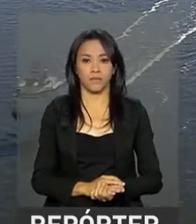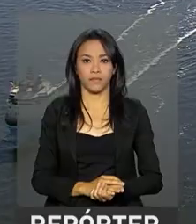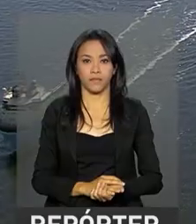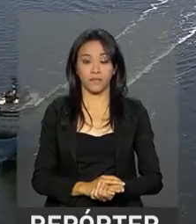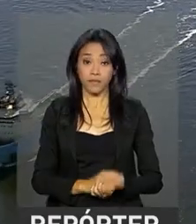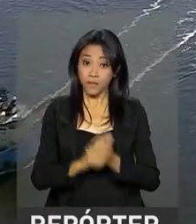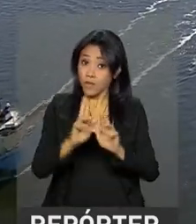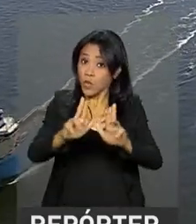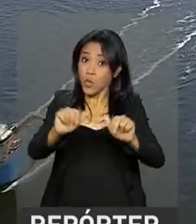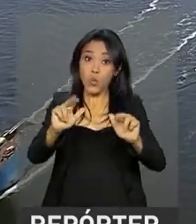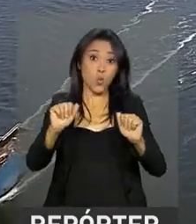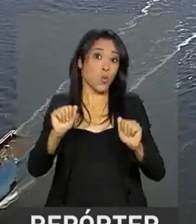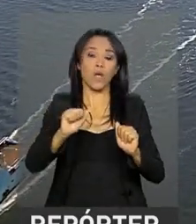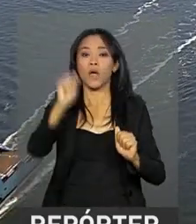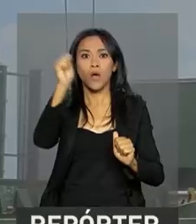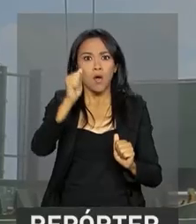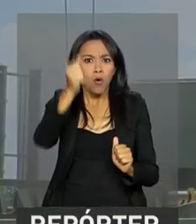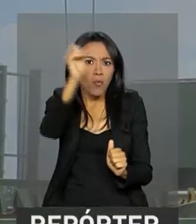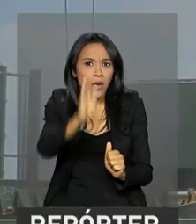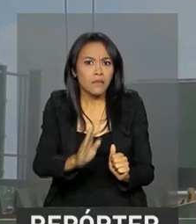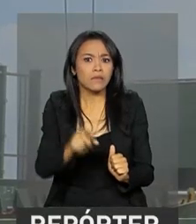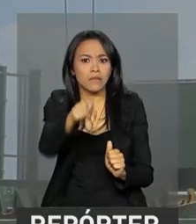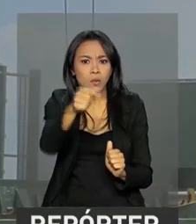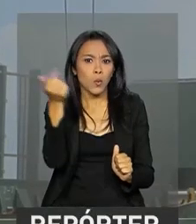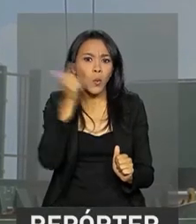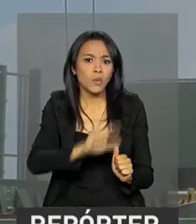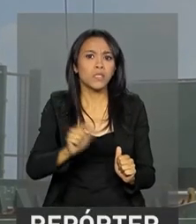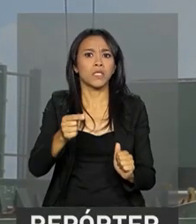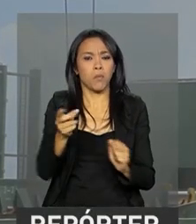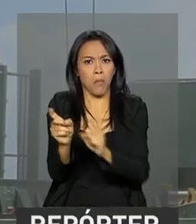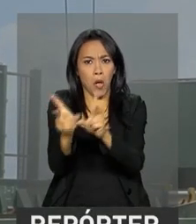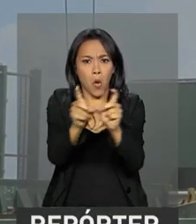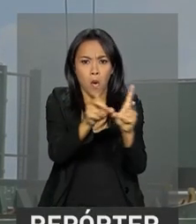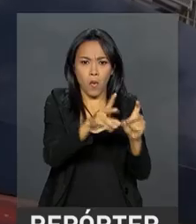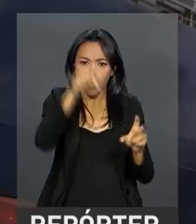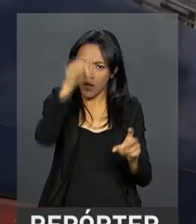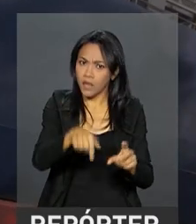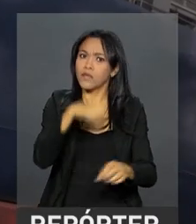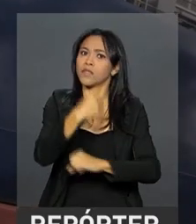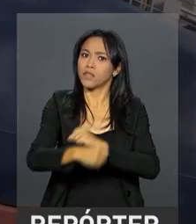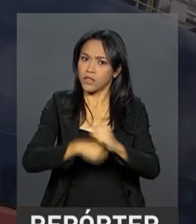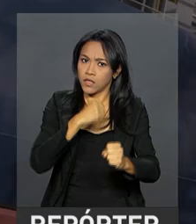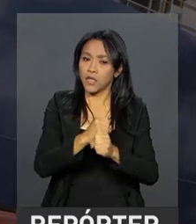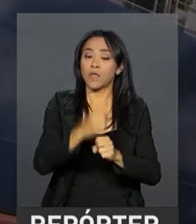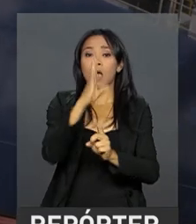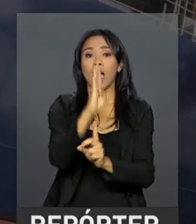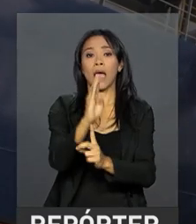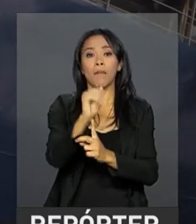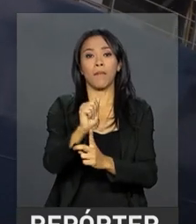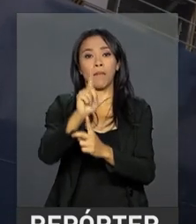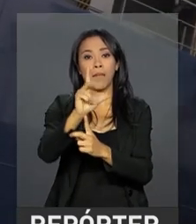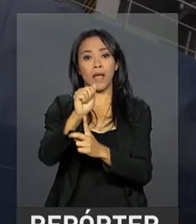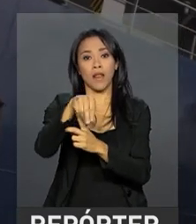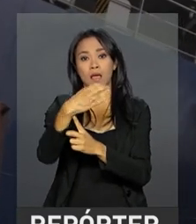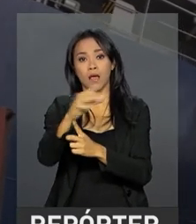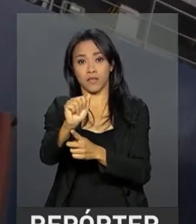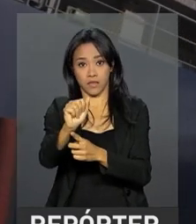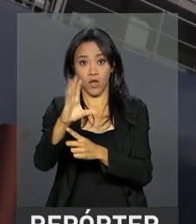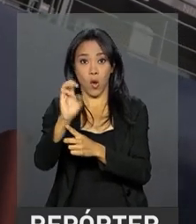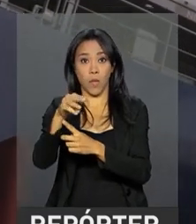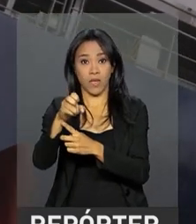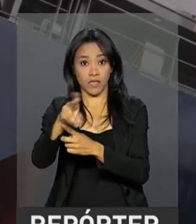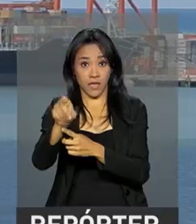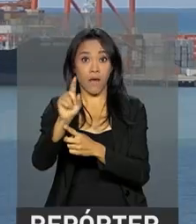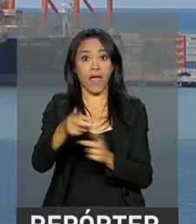nunca o Brasil lucrou tanto com o comércio internacional em o mês de Julho como neste ano a balança comercial que é a diferença entre as importações